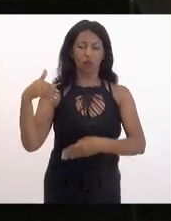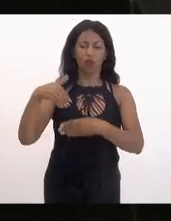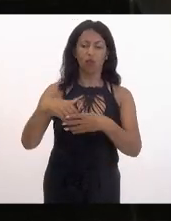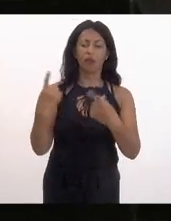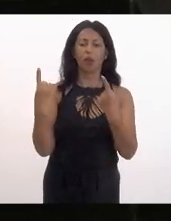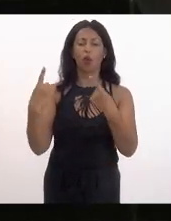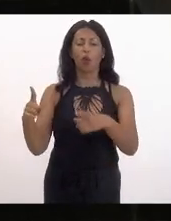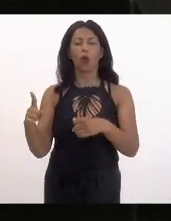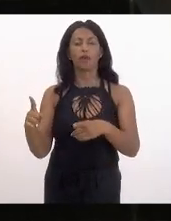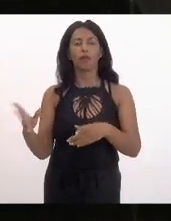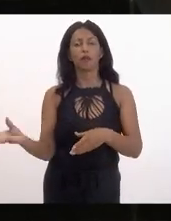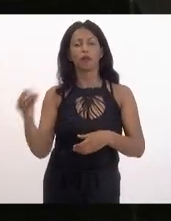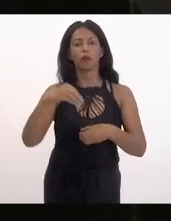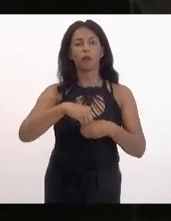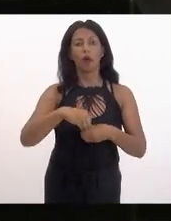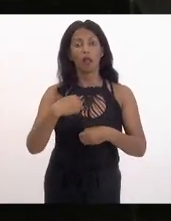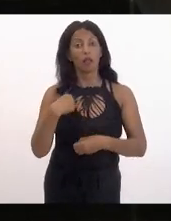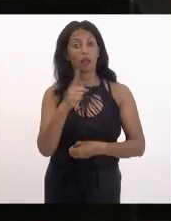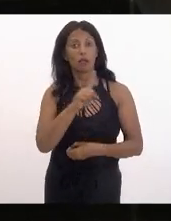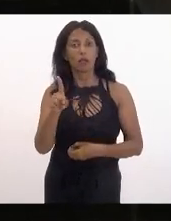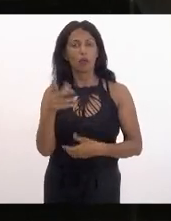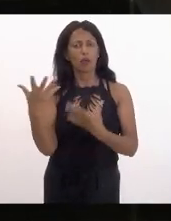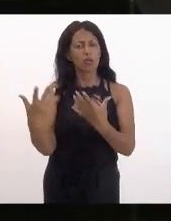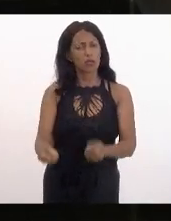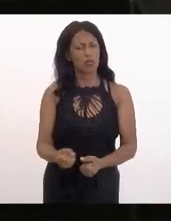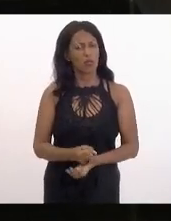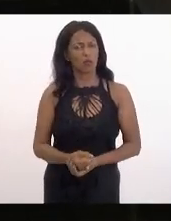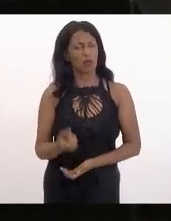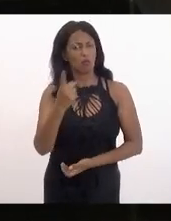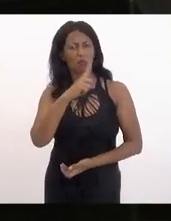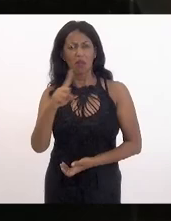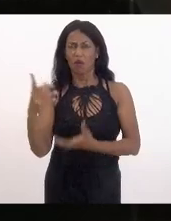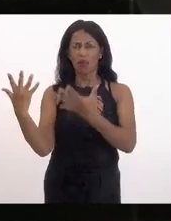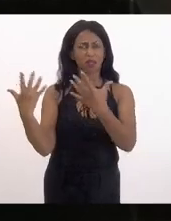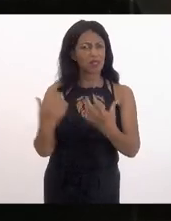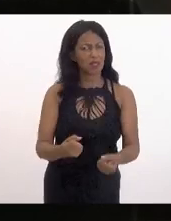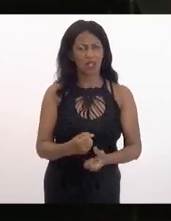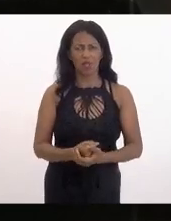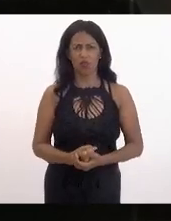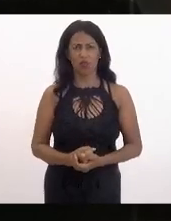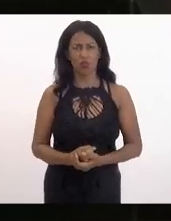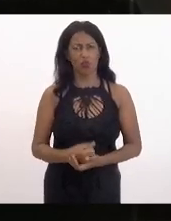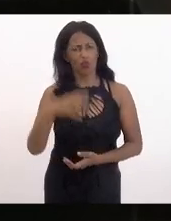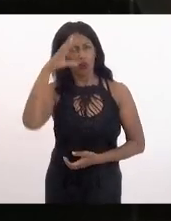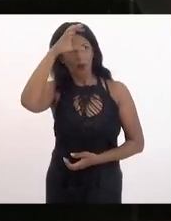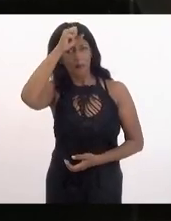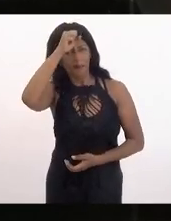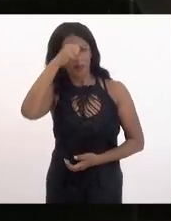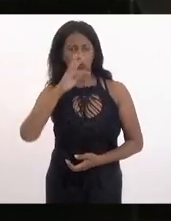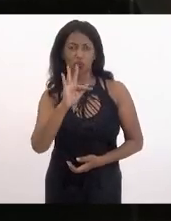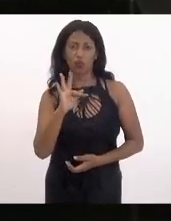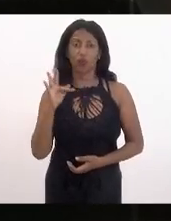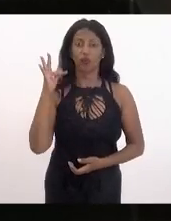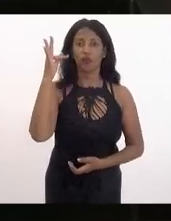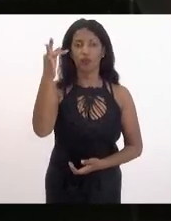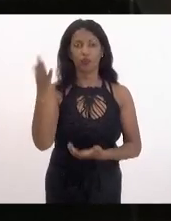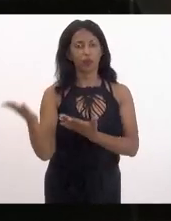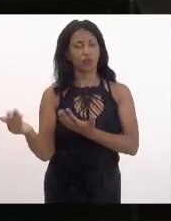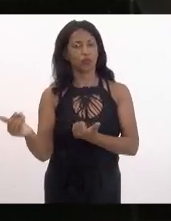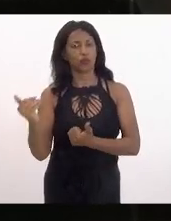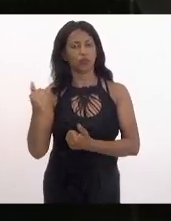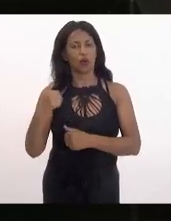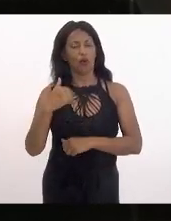contra e coração eu não aceito isso não aceito desse faça isso com aprendizado e fica o futuro da Juventude